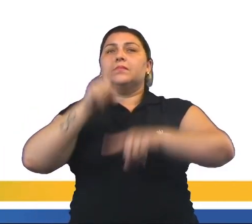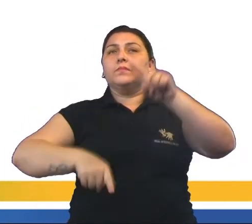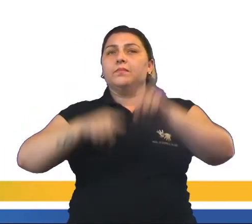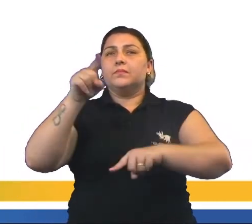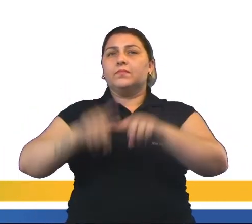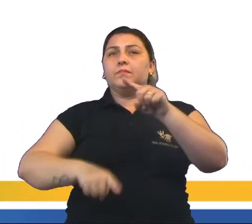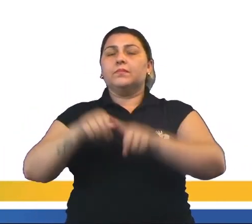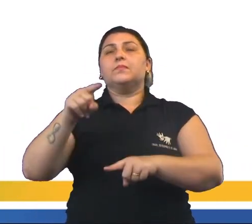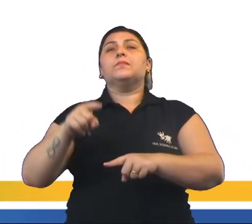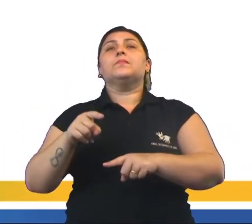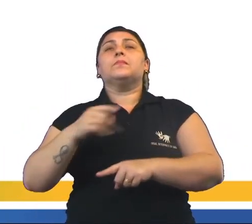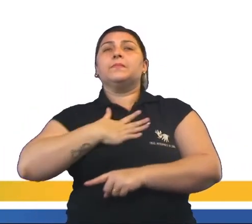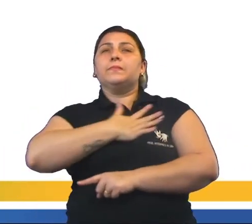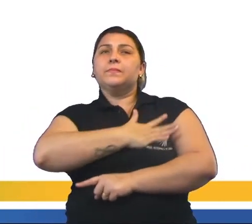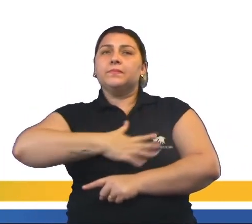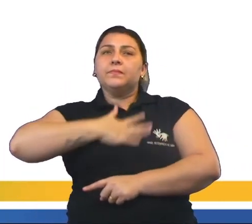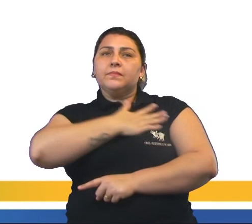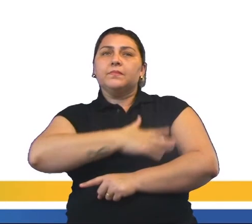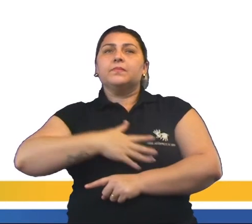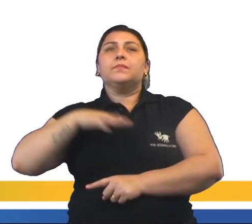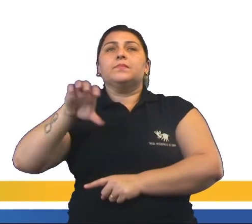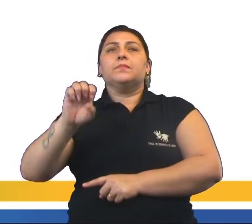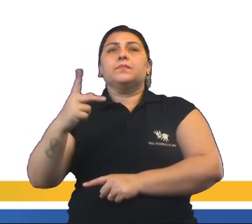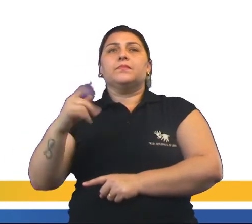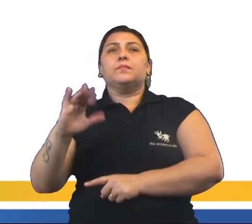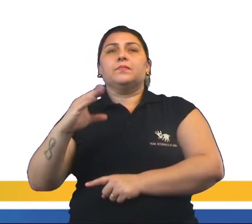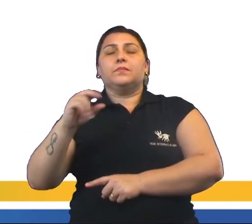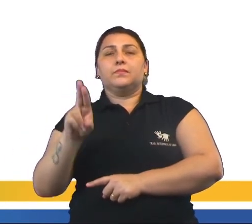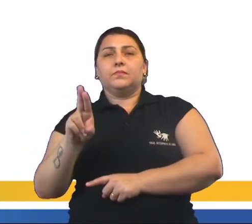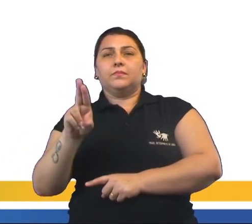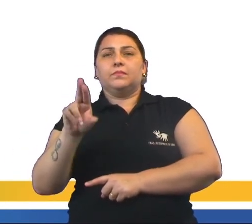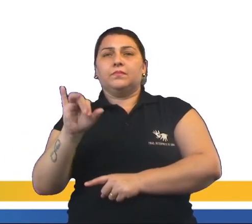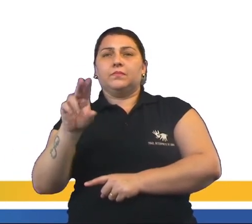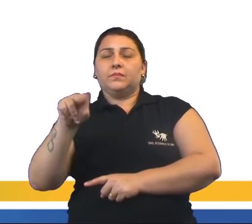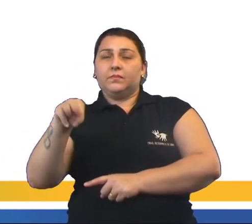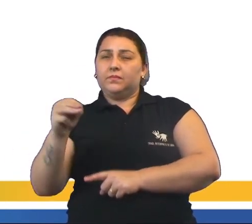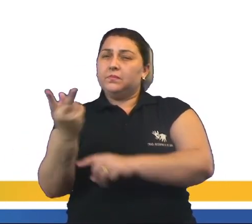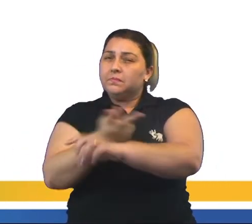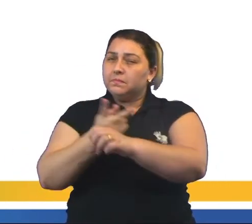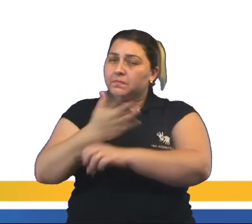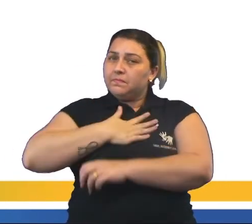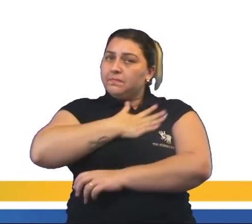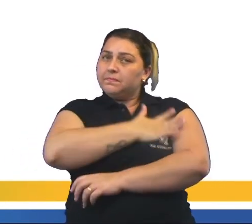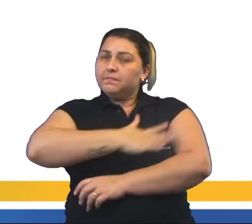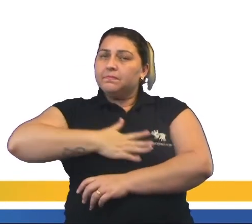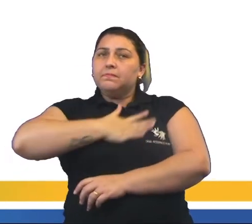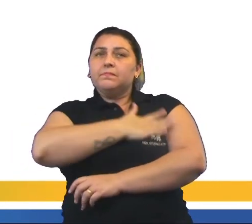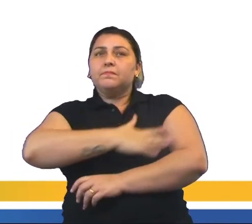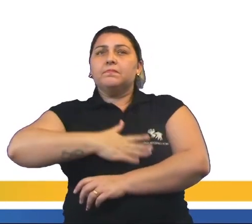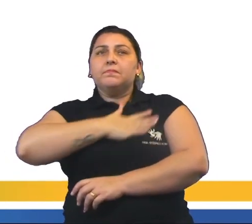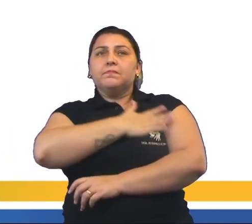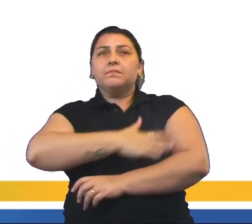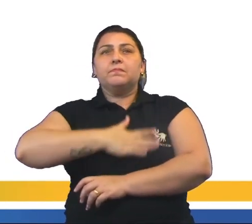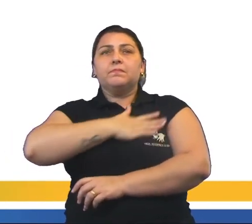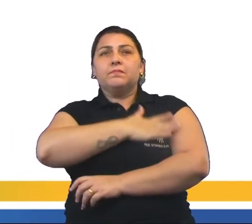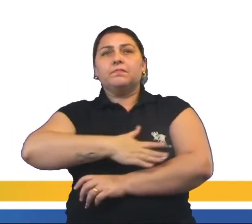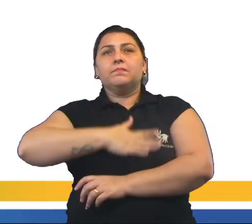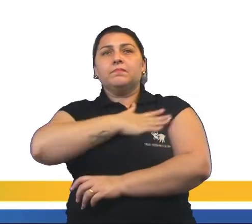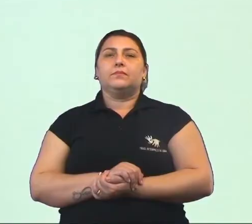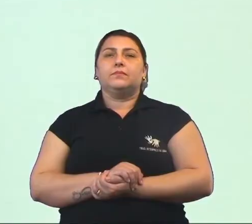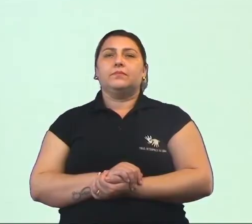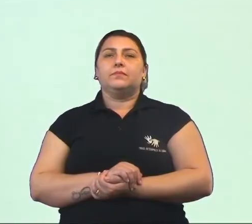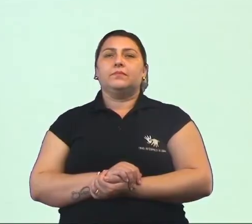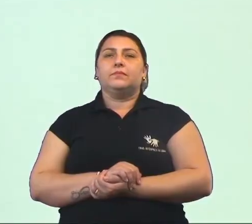materiais e ao prazer, né. Tem o epicurismo, que é a busca do prazer, e o ceticismo, que aconselhava tudo